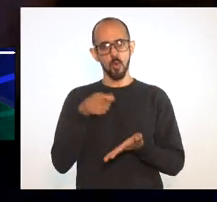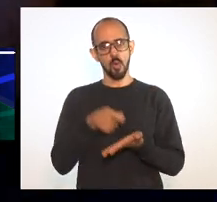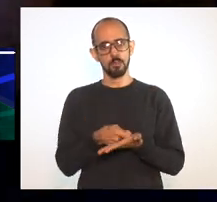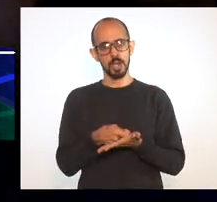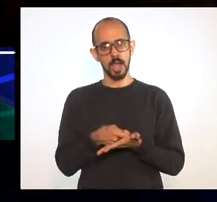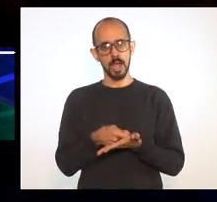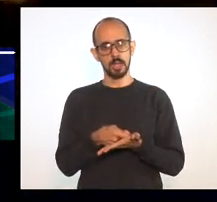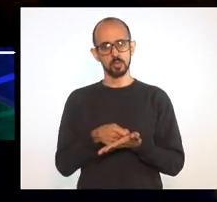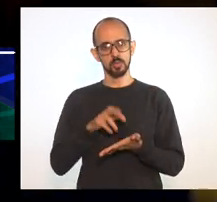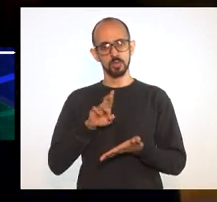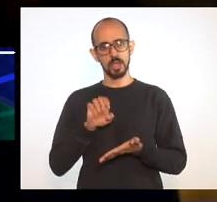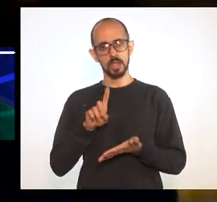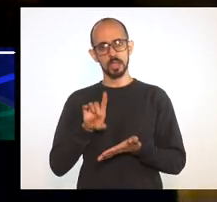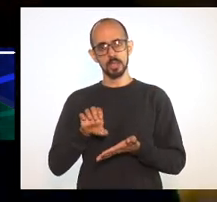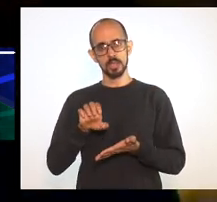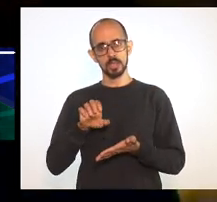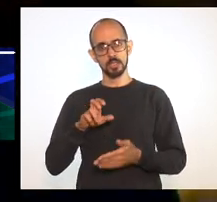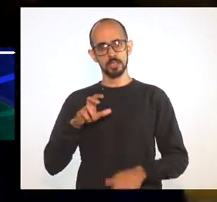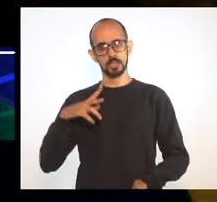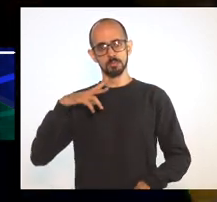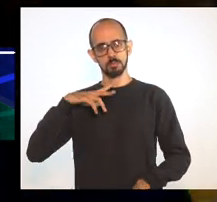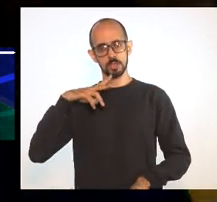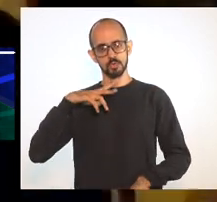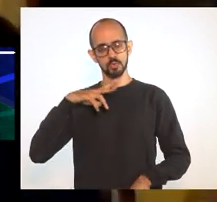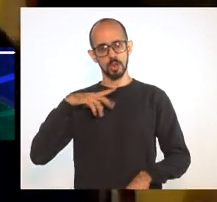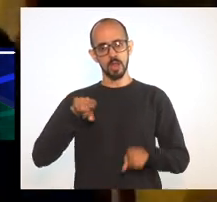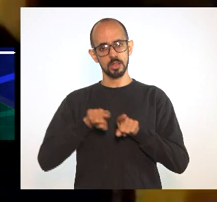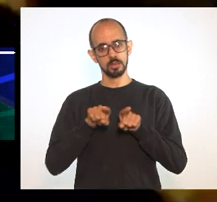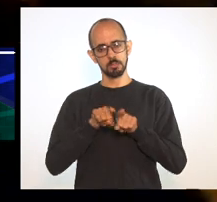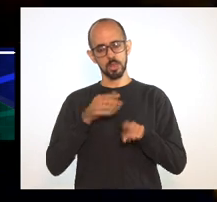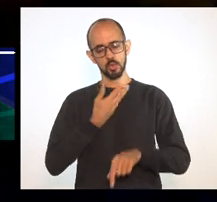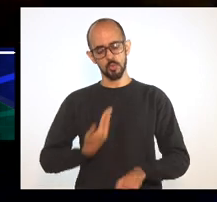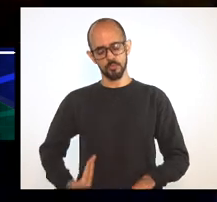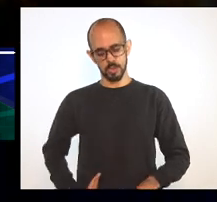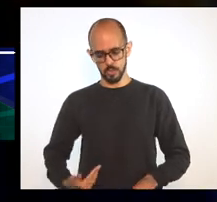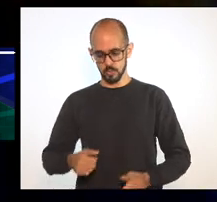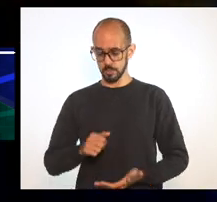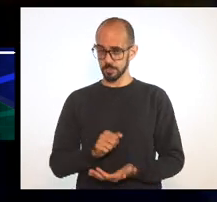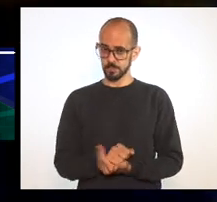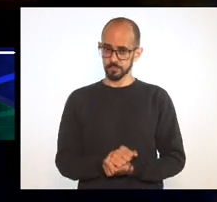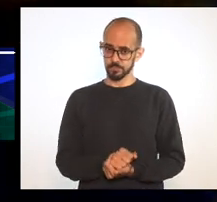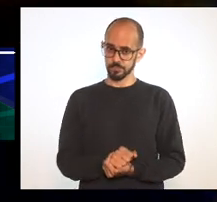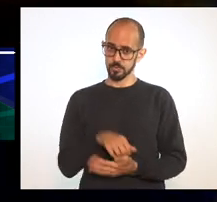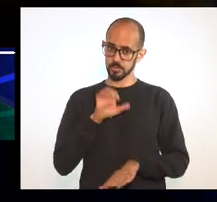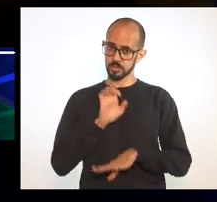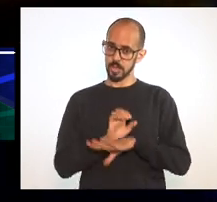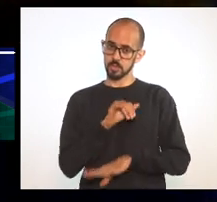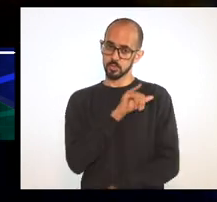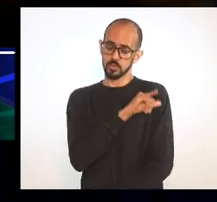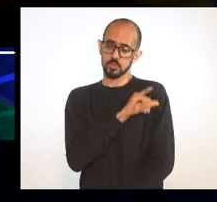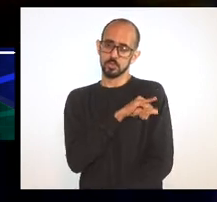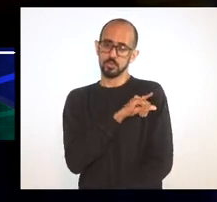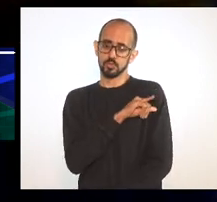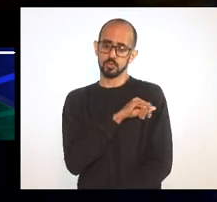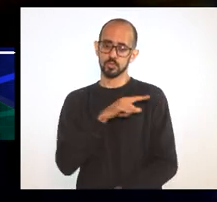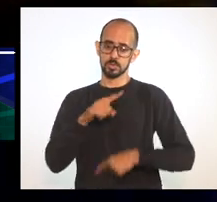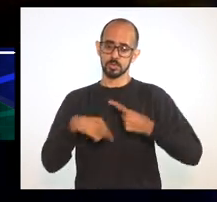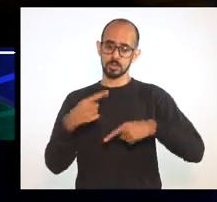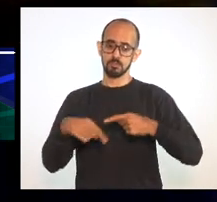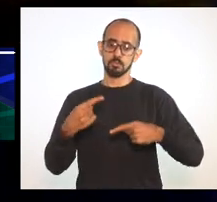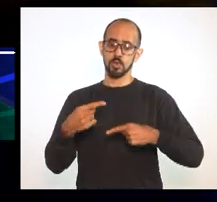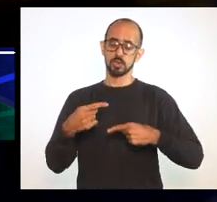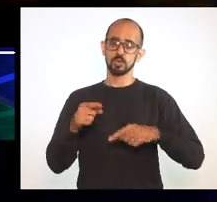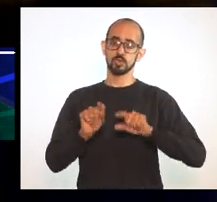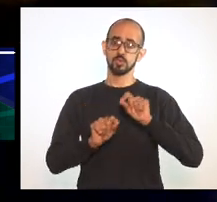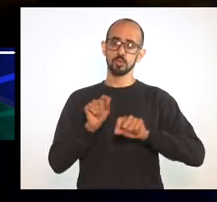tanto na rede pública quanto na rede privada, no Estado do Rio. Depois,